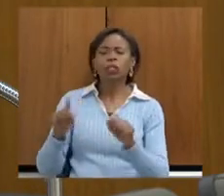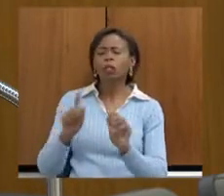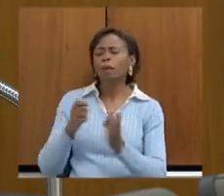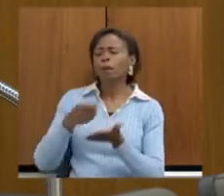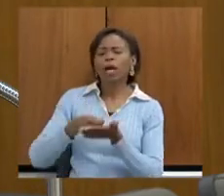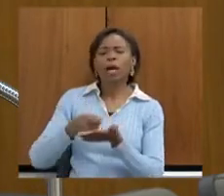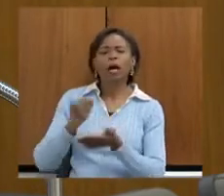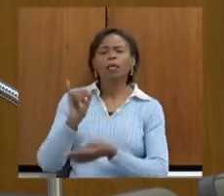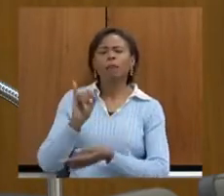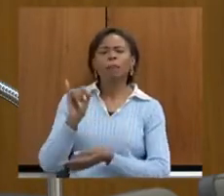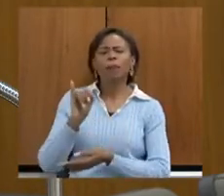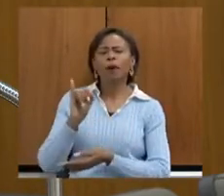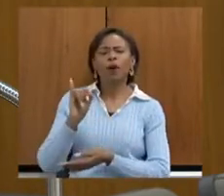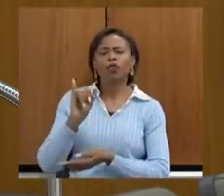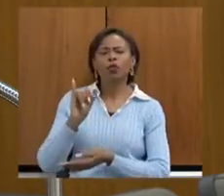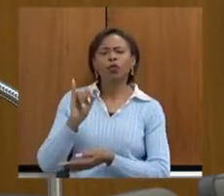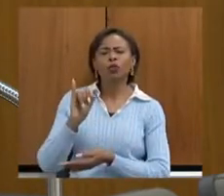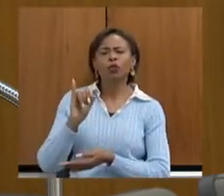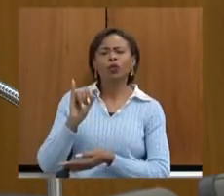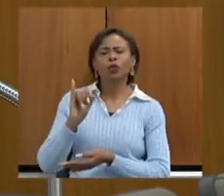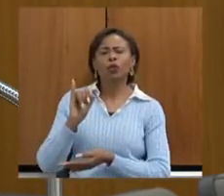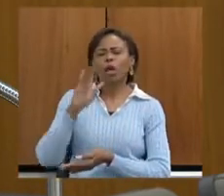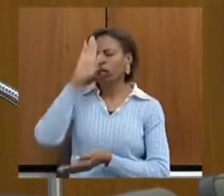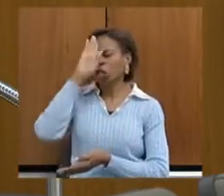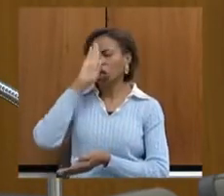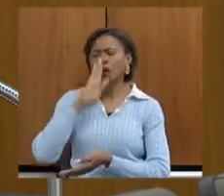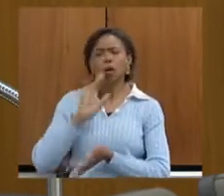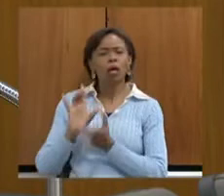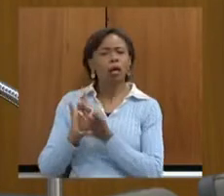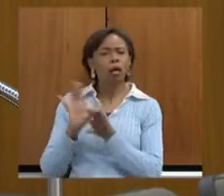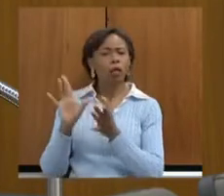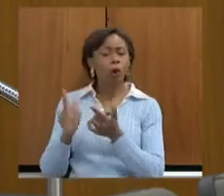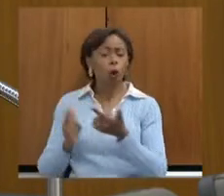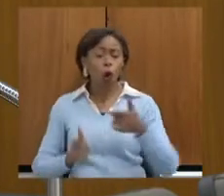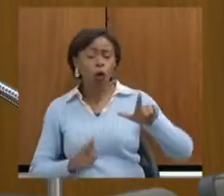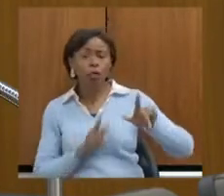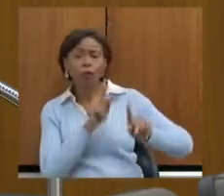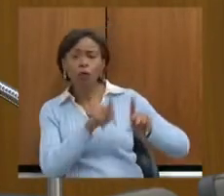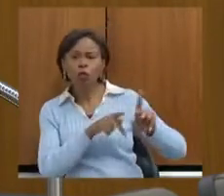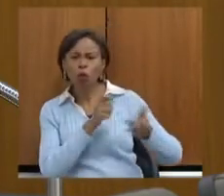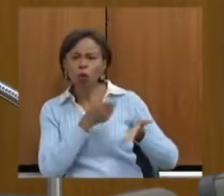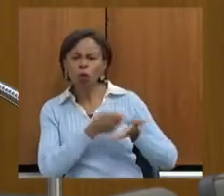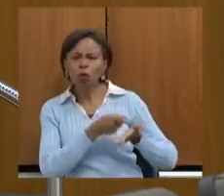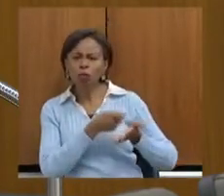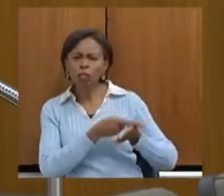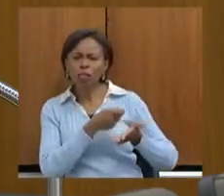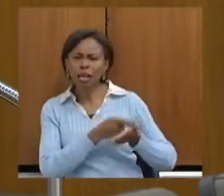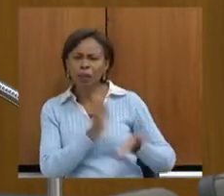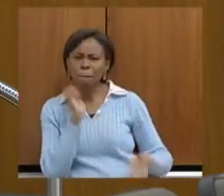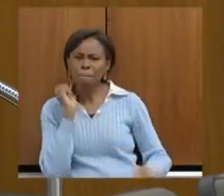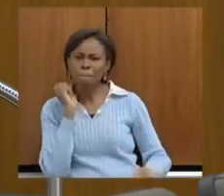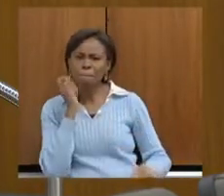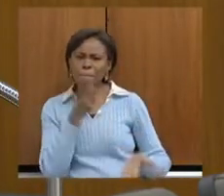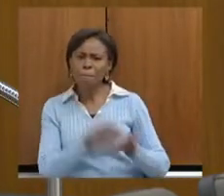que todos os outros são obrigados a pagar